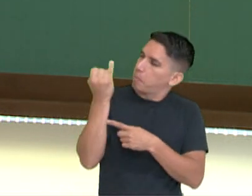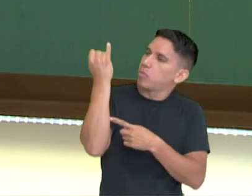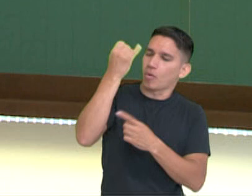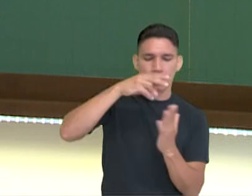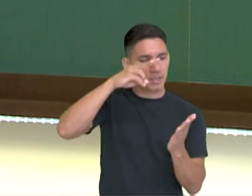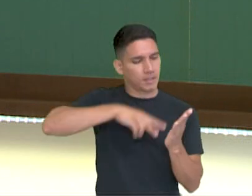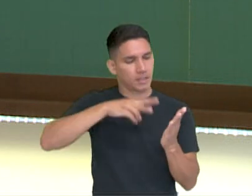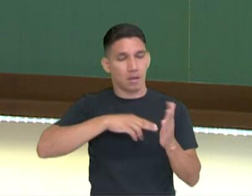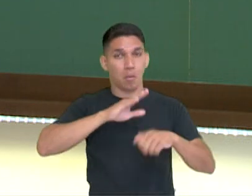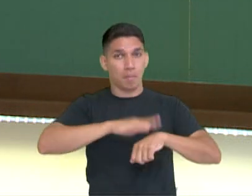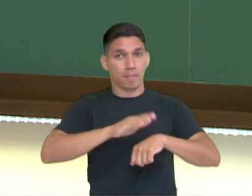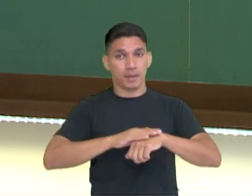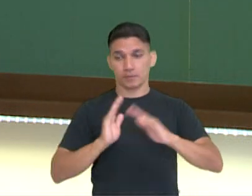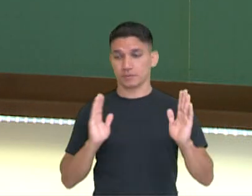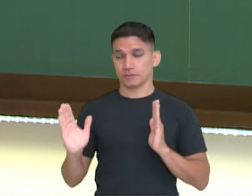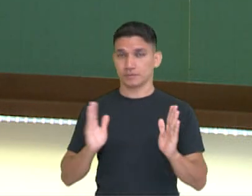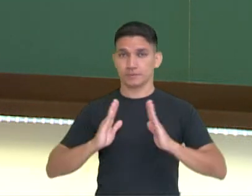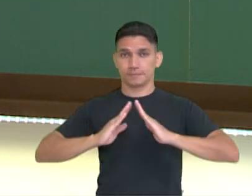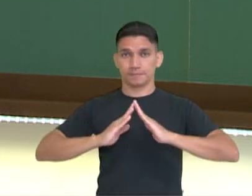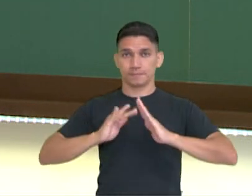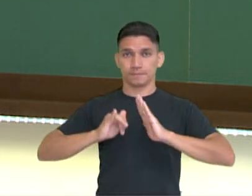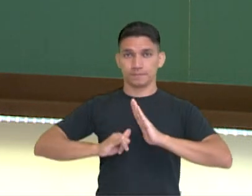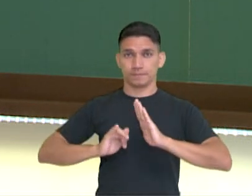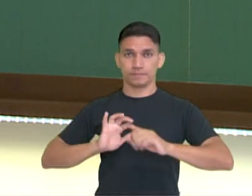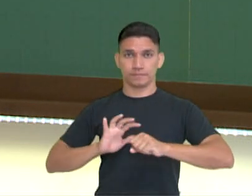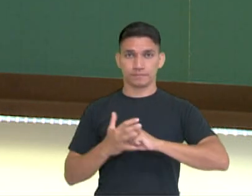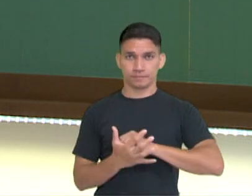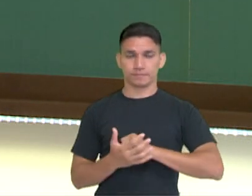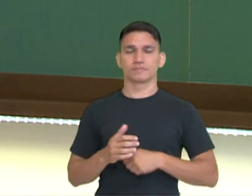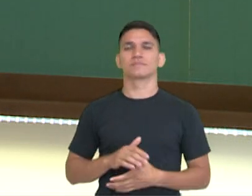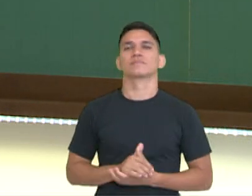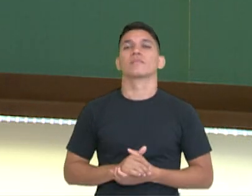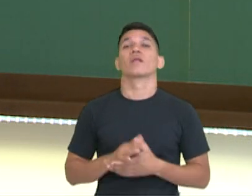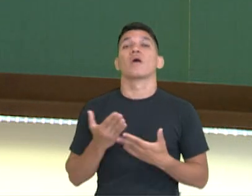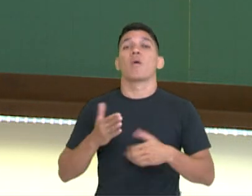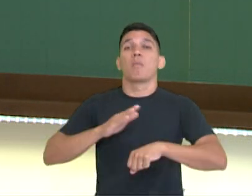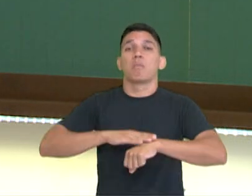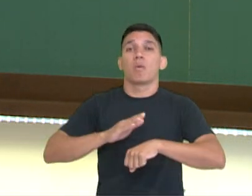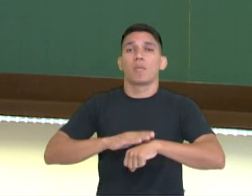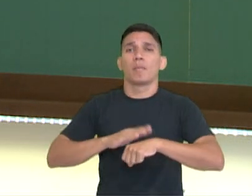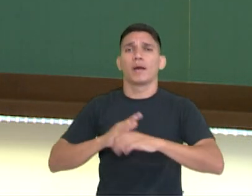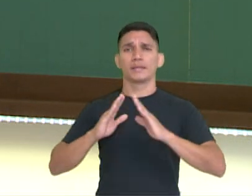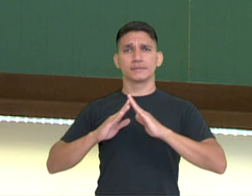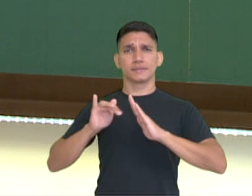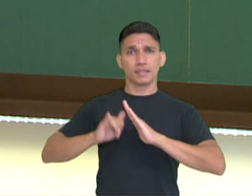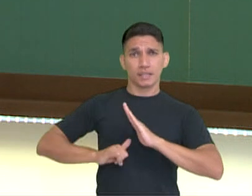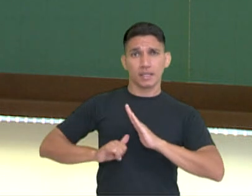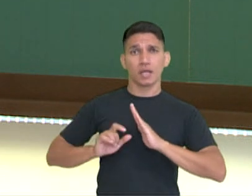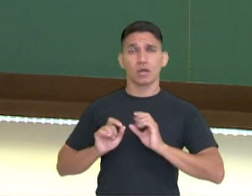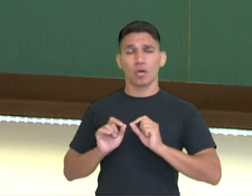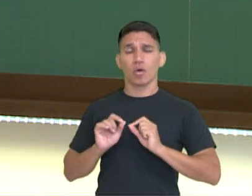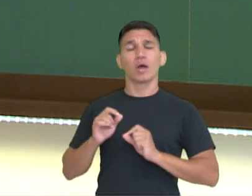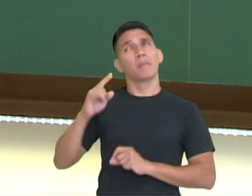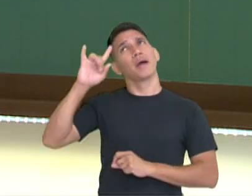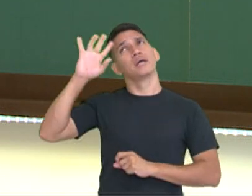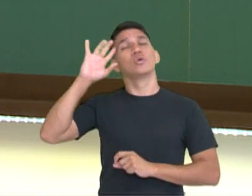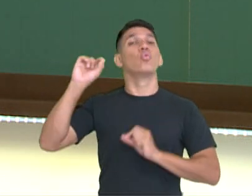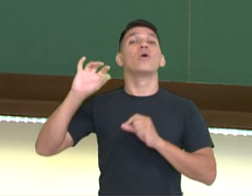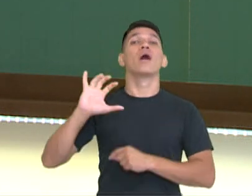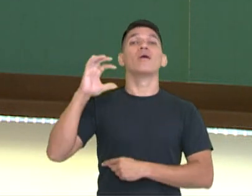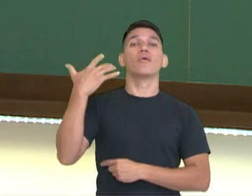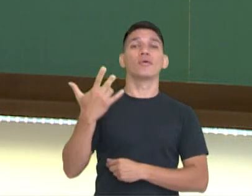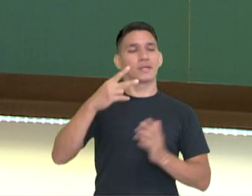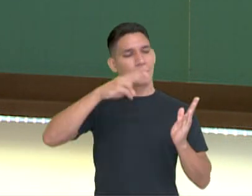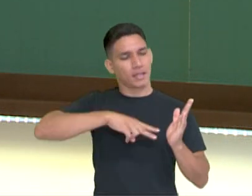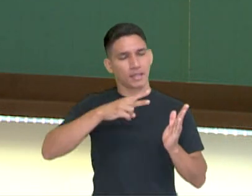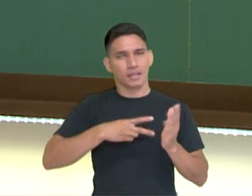leitura em tempos de quarentena. Com o período de isolamento social, imagine o que aconteceu com uma leitura para